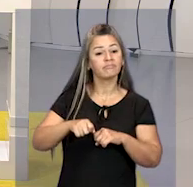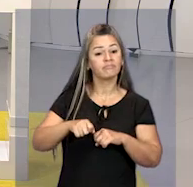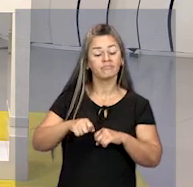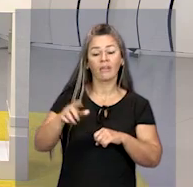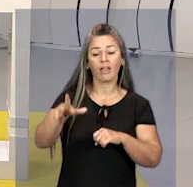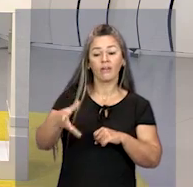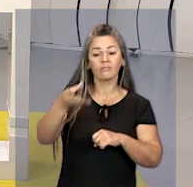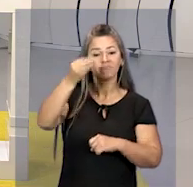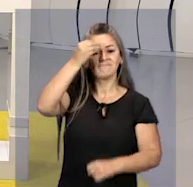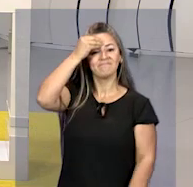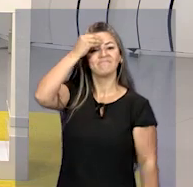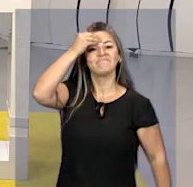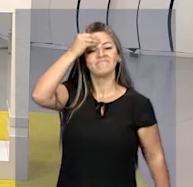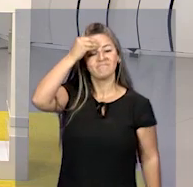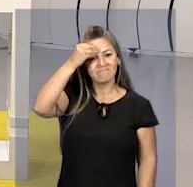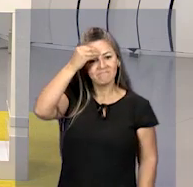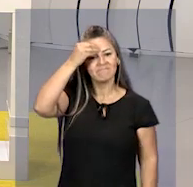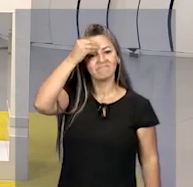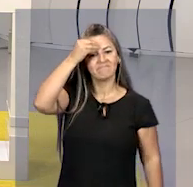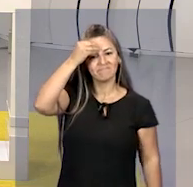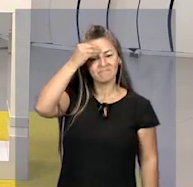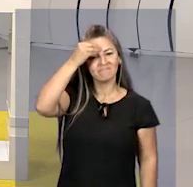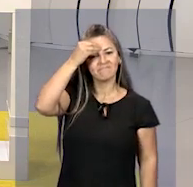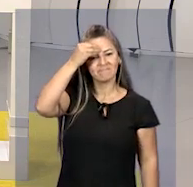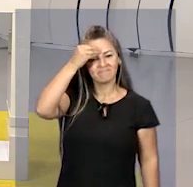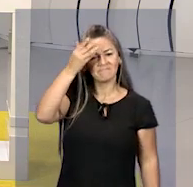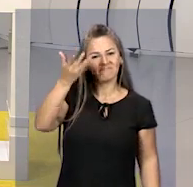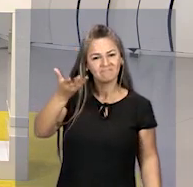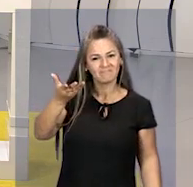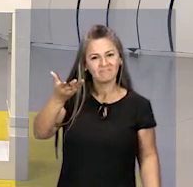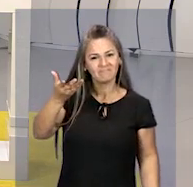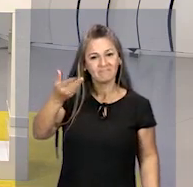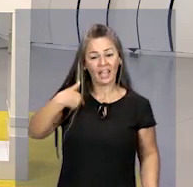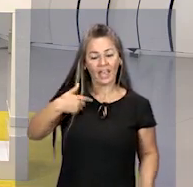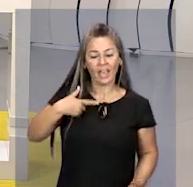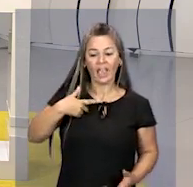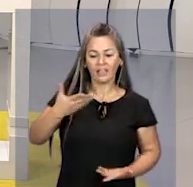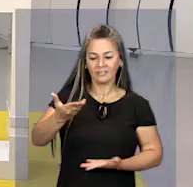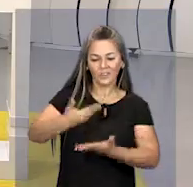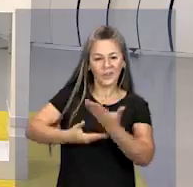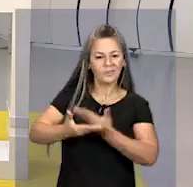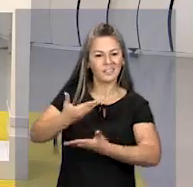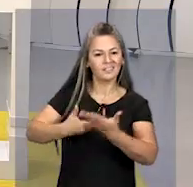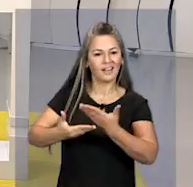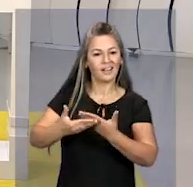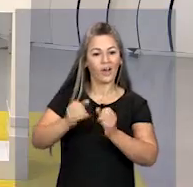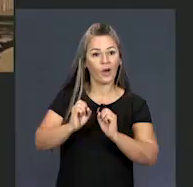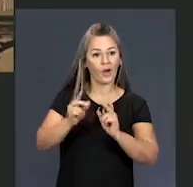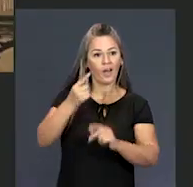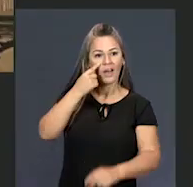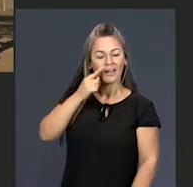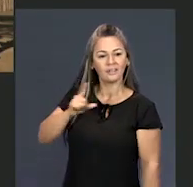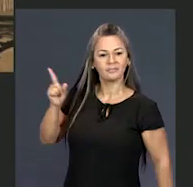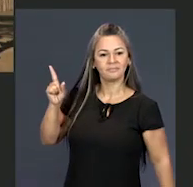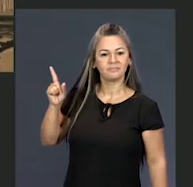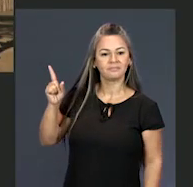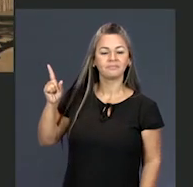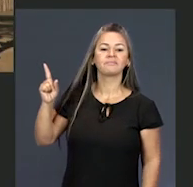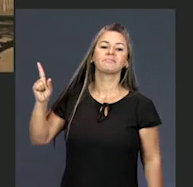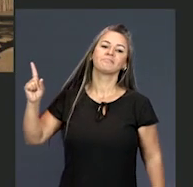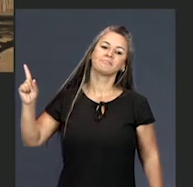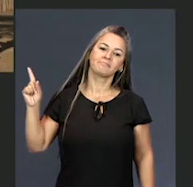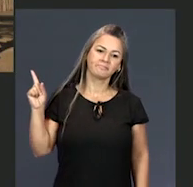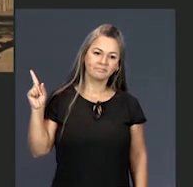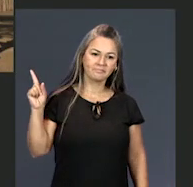mim, vai agregar naquela primeira frase que vimos, vai agregar aos meus valores. Olha só essa imagem. Essa